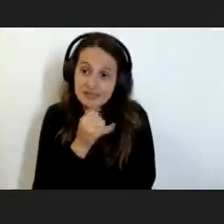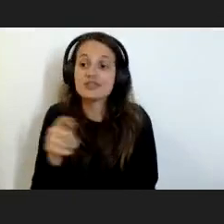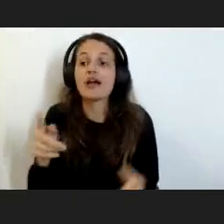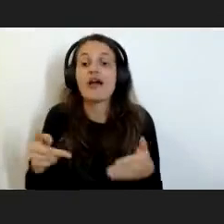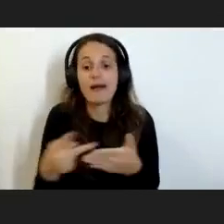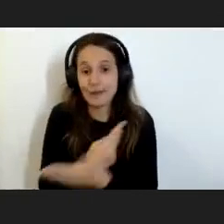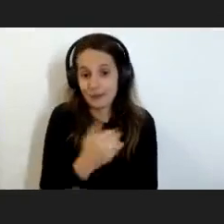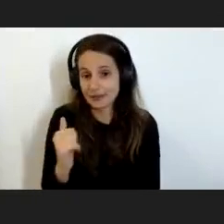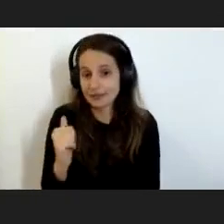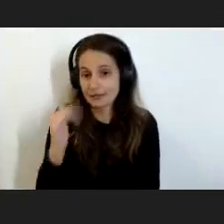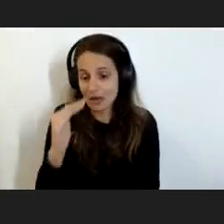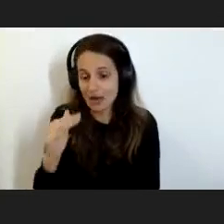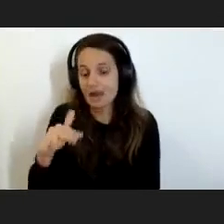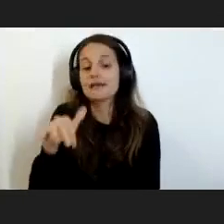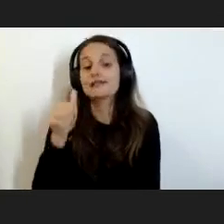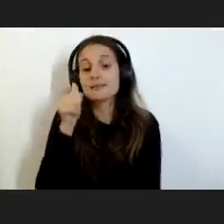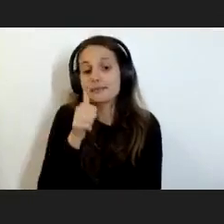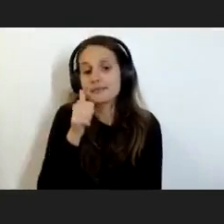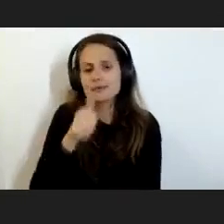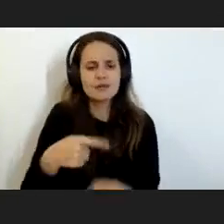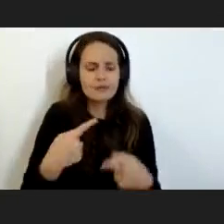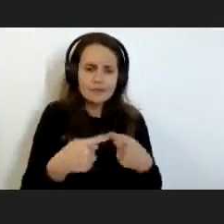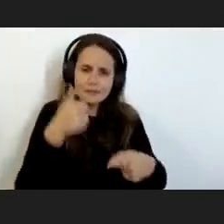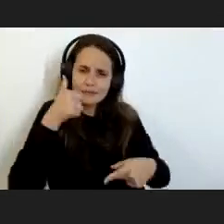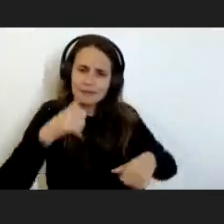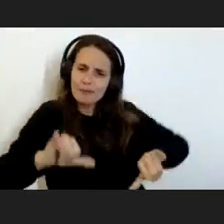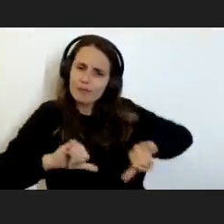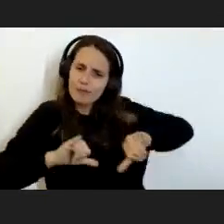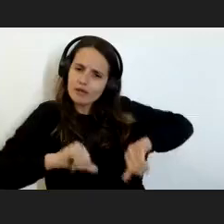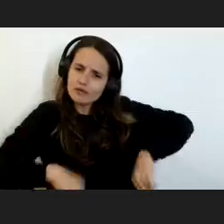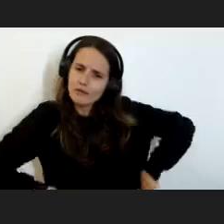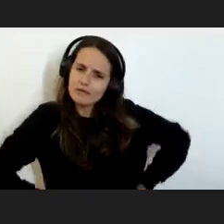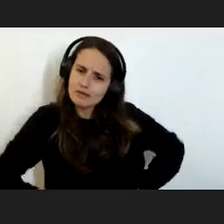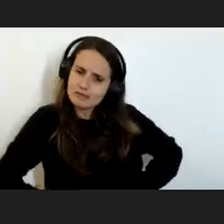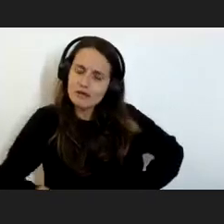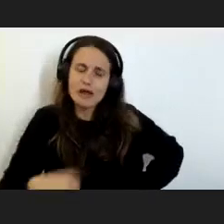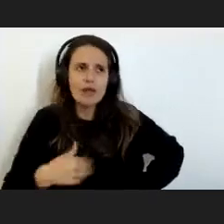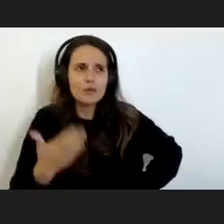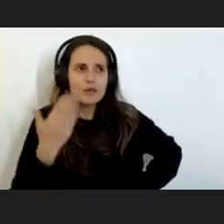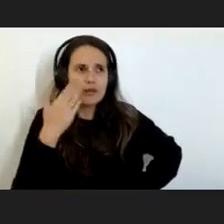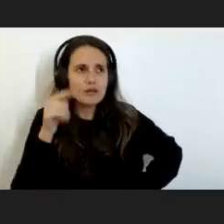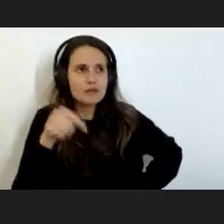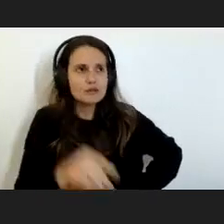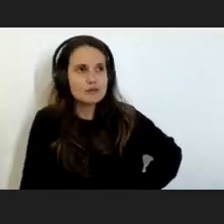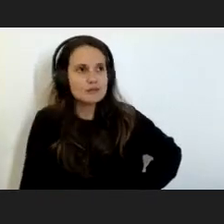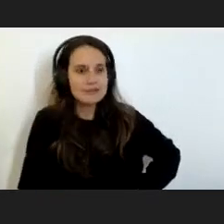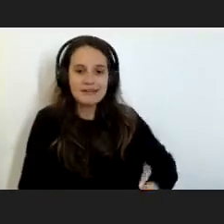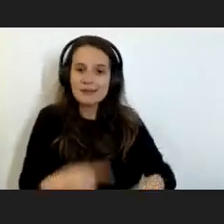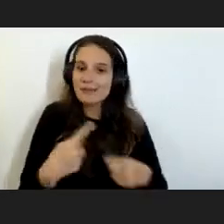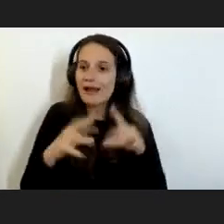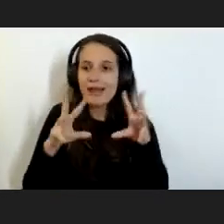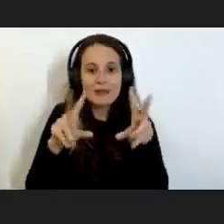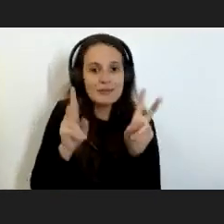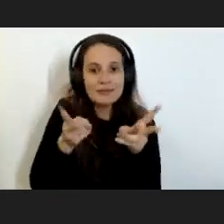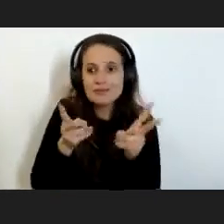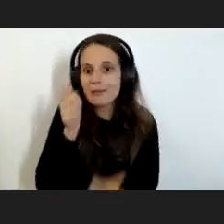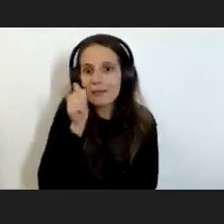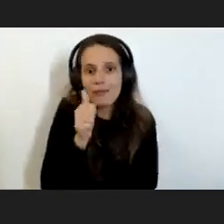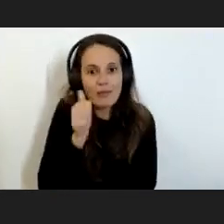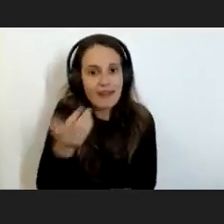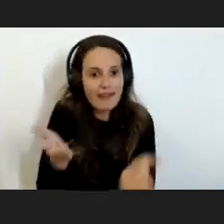em mulheres. Por que a gente sofre tanto, né? Eu queria entender isso. Porque tudo com mulher, incrível.